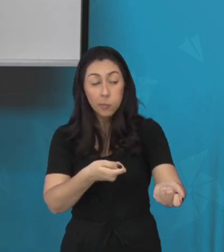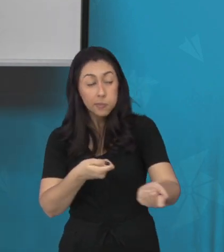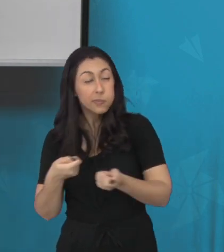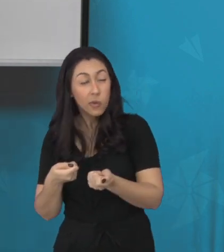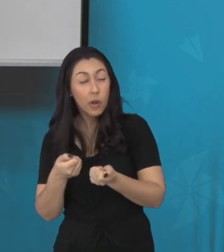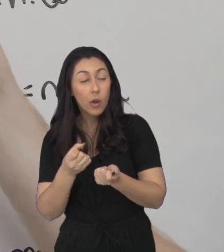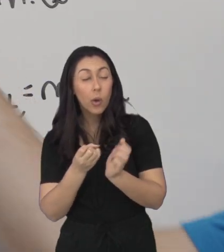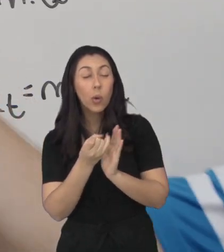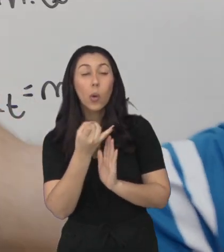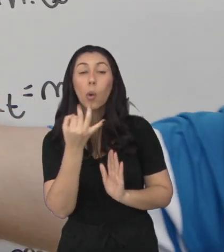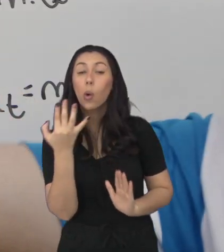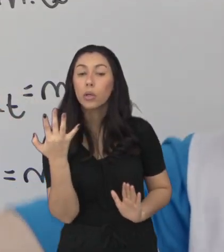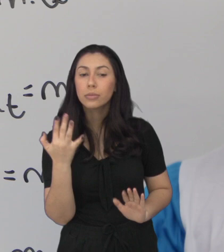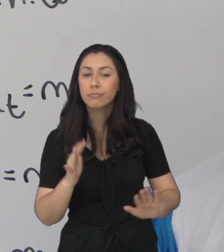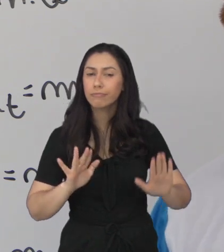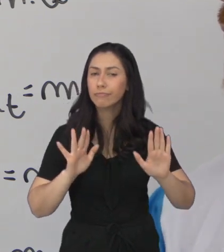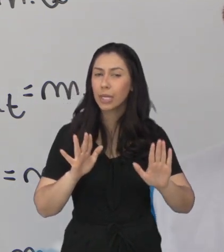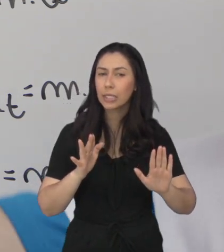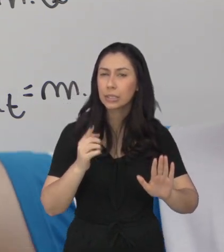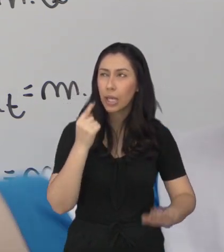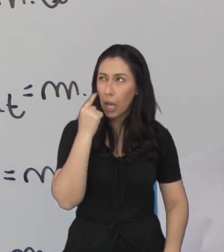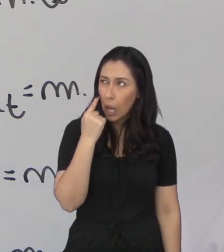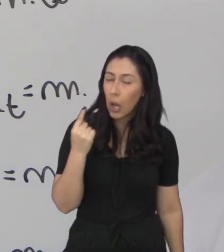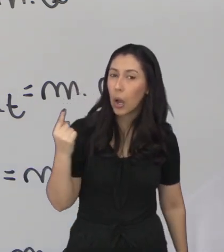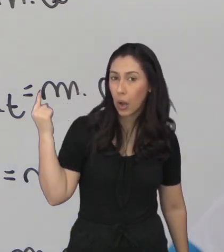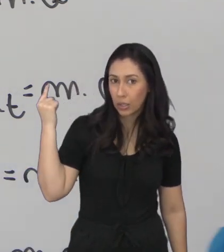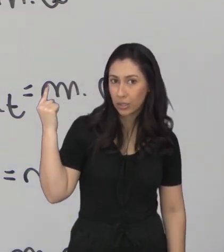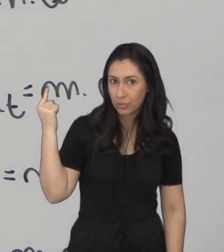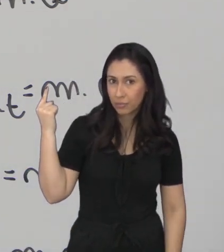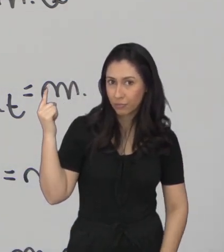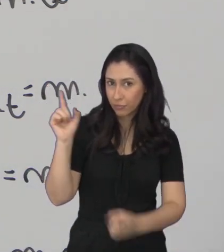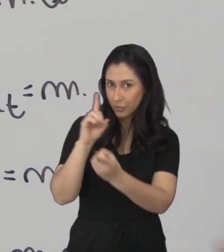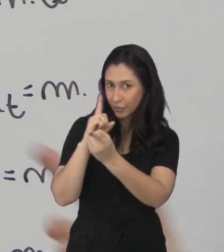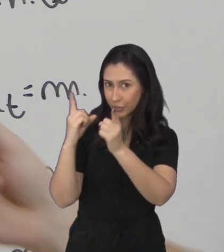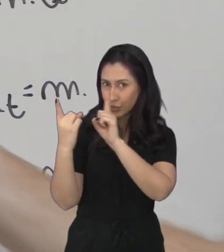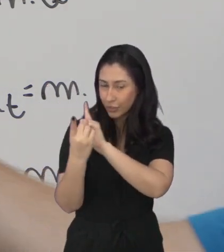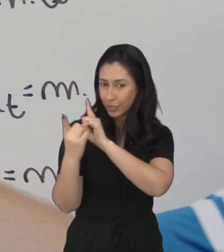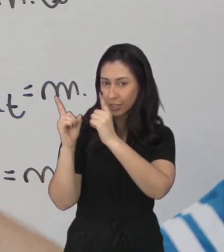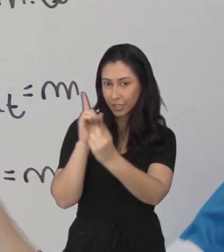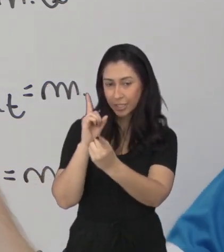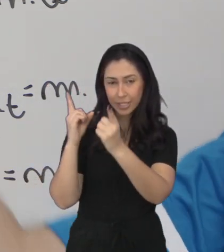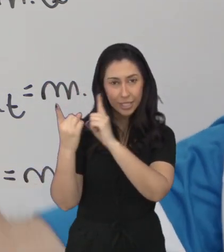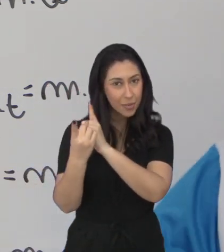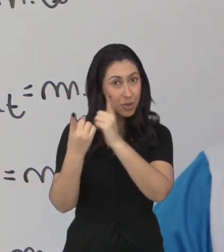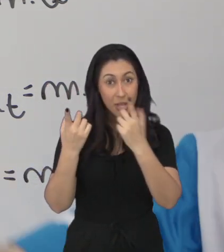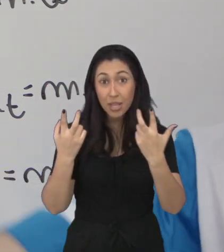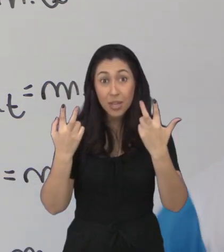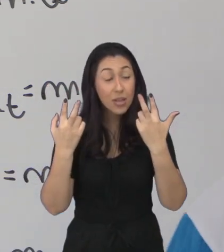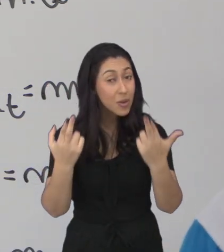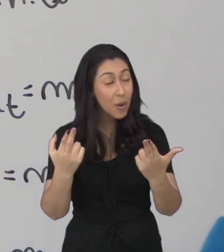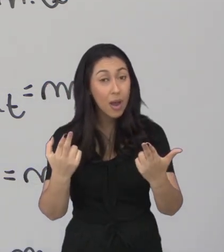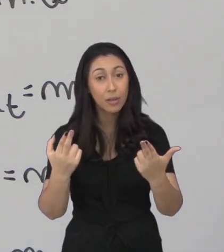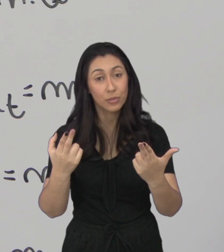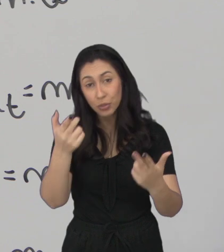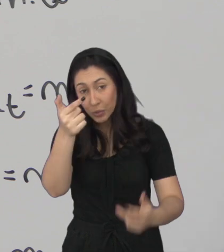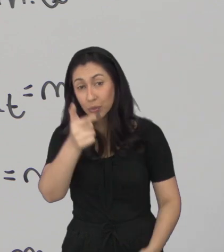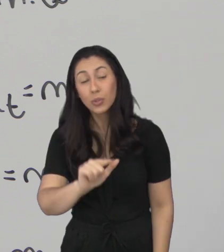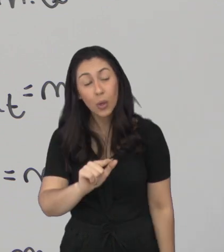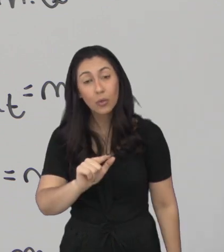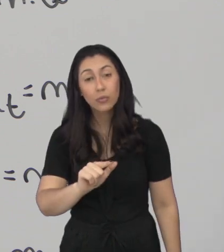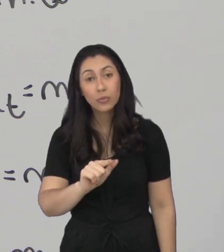beleza? Só que olha como a dinâmica se repete. Olha como o meu diagramas de força